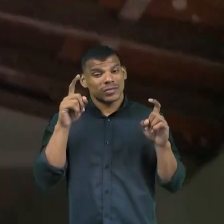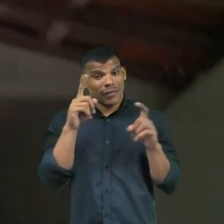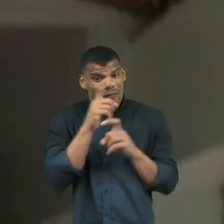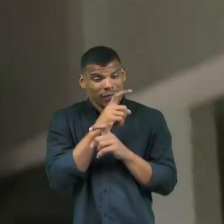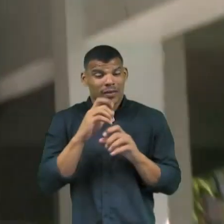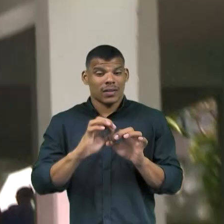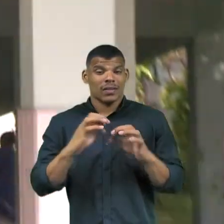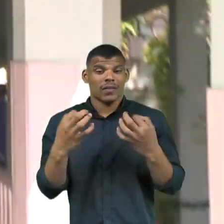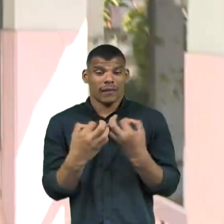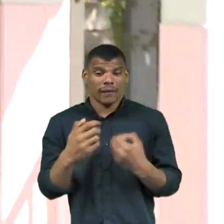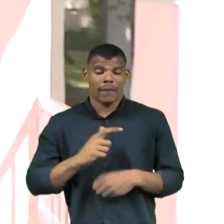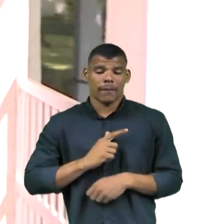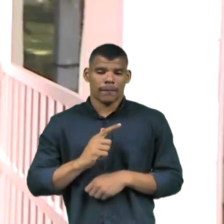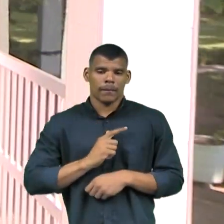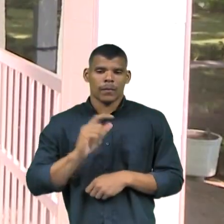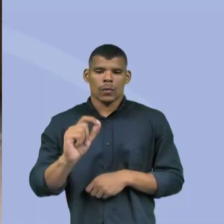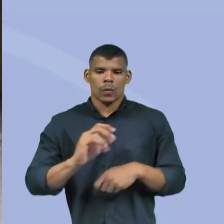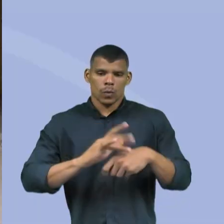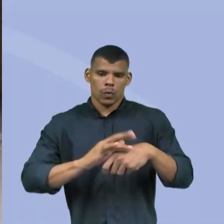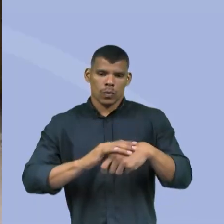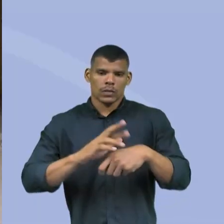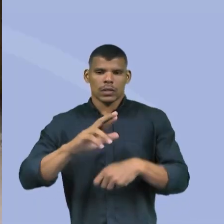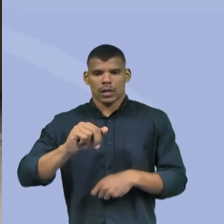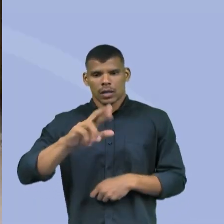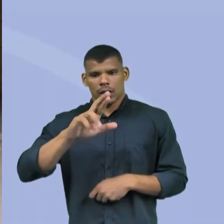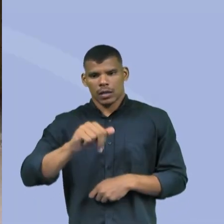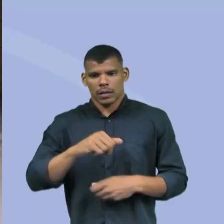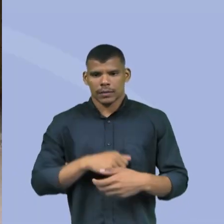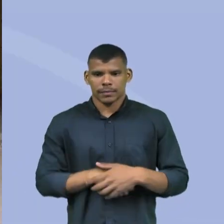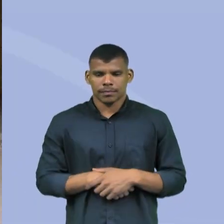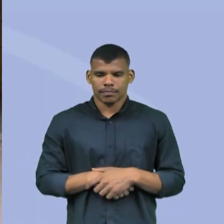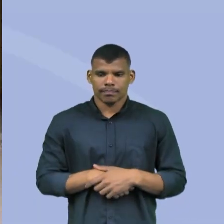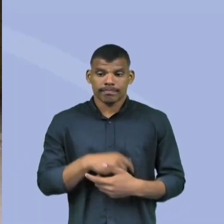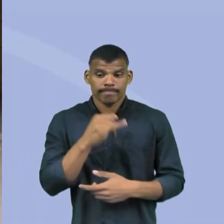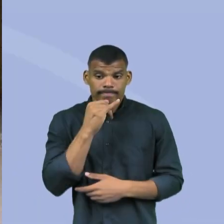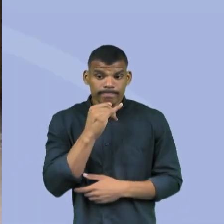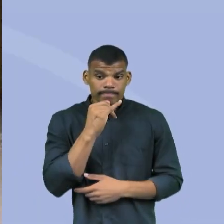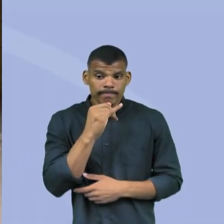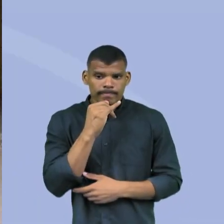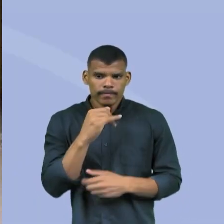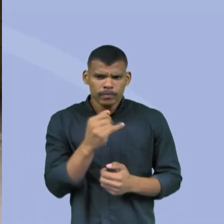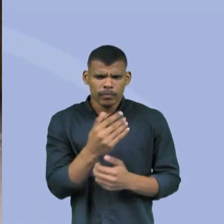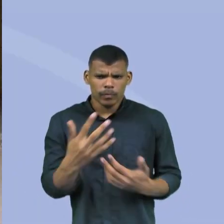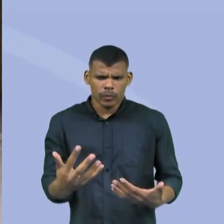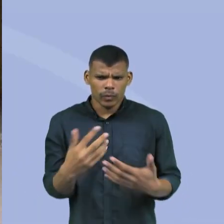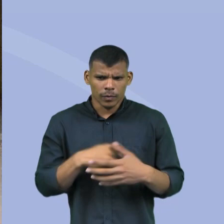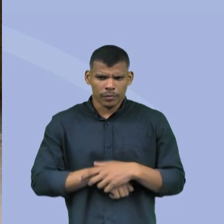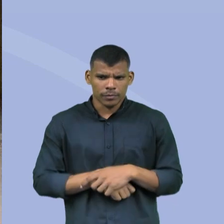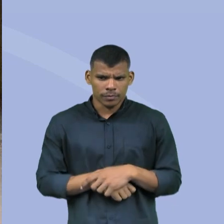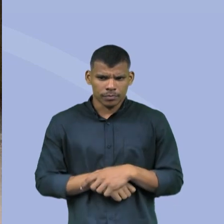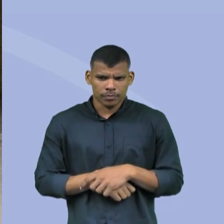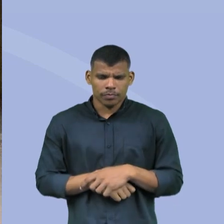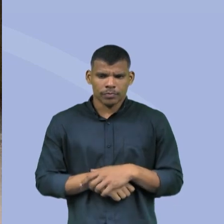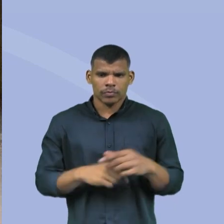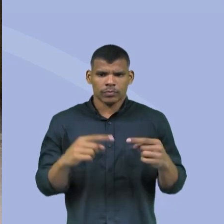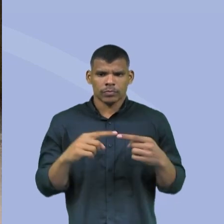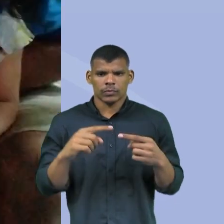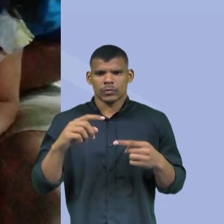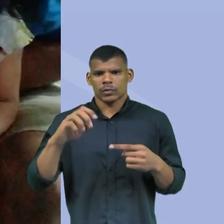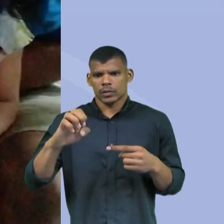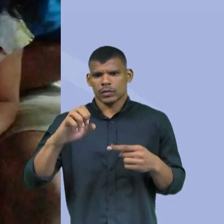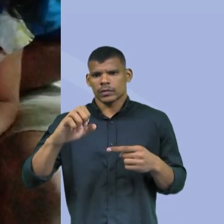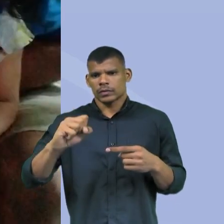pacientes portadores de doenças raras. Entre os exemplos dessas enfermidades estão a esclerose